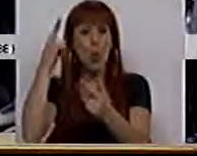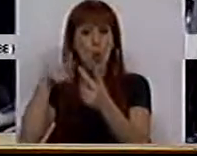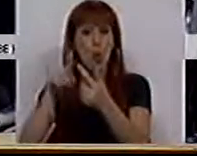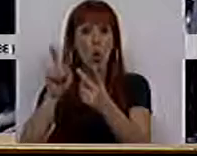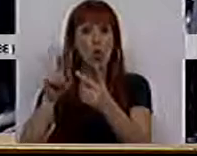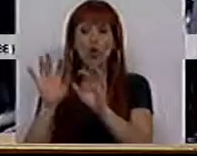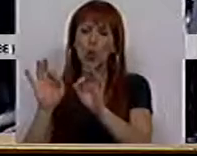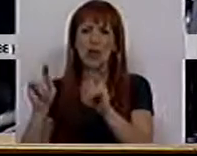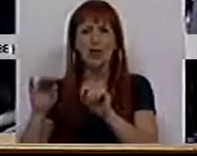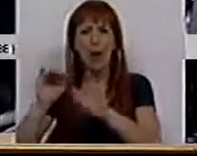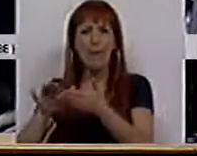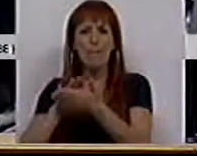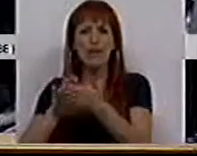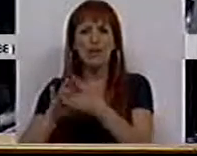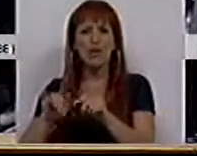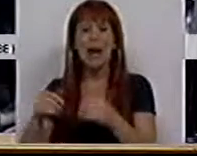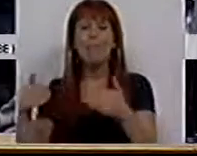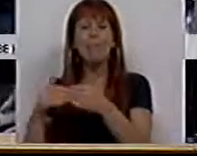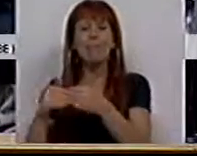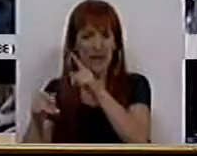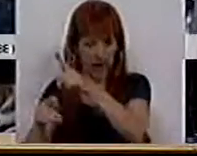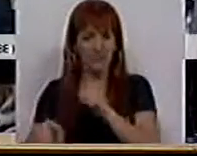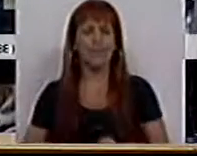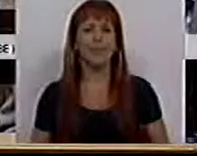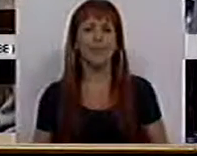focos eram os cuidados primários, os cuidados paliativos.